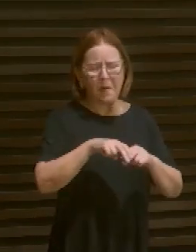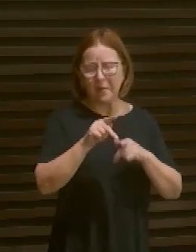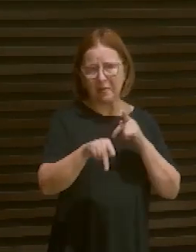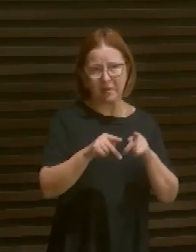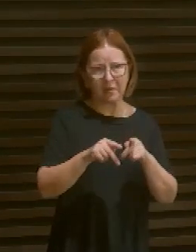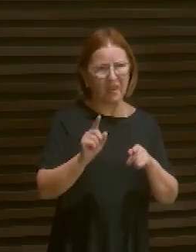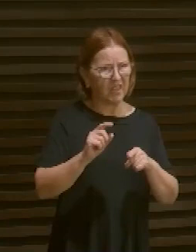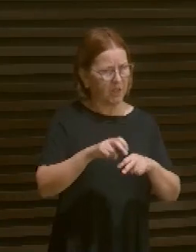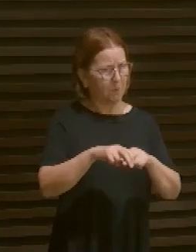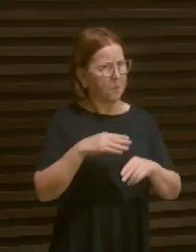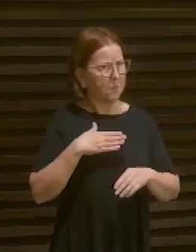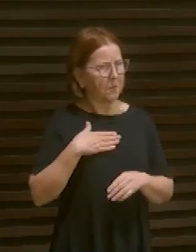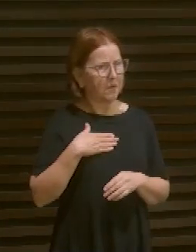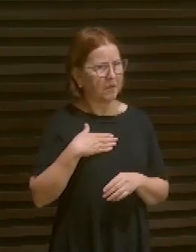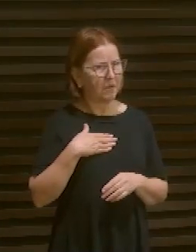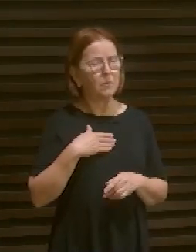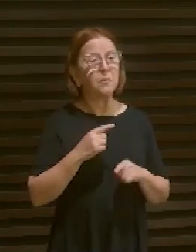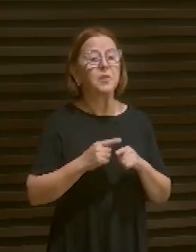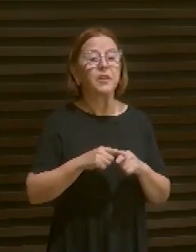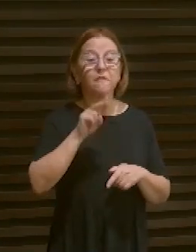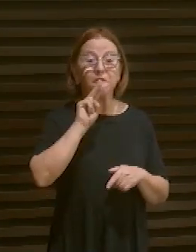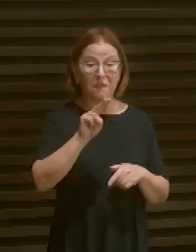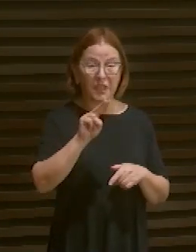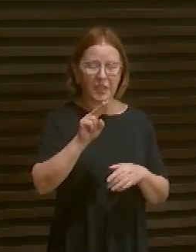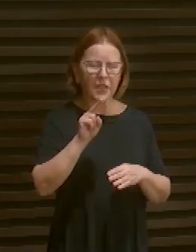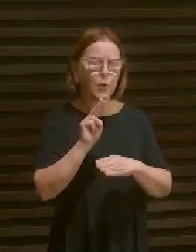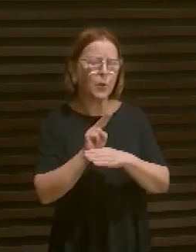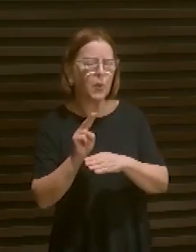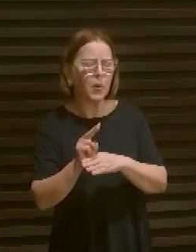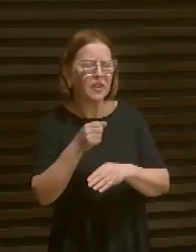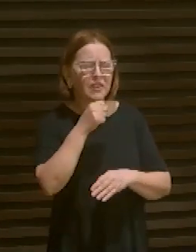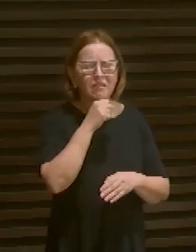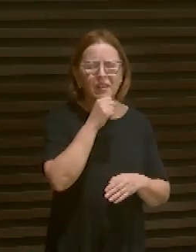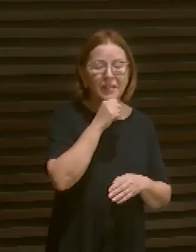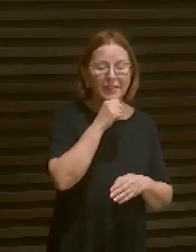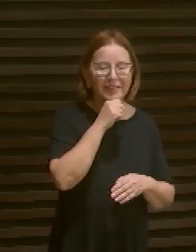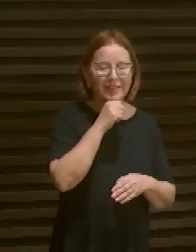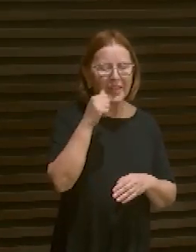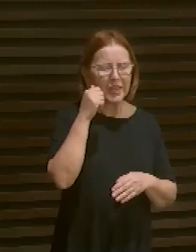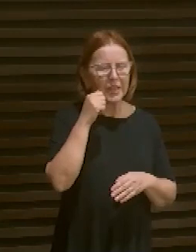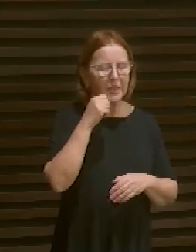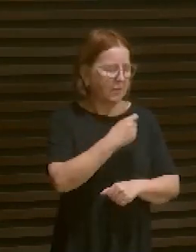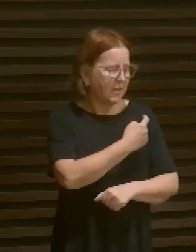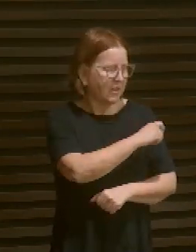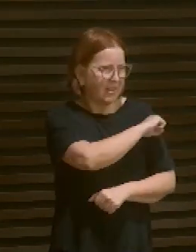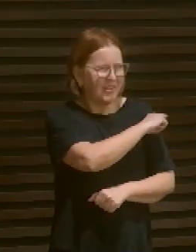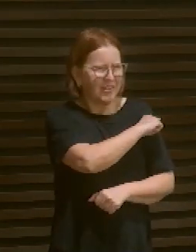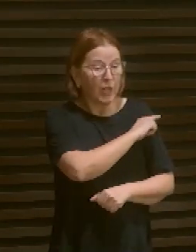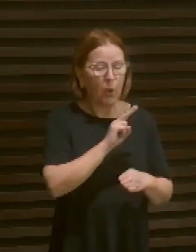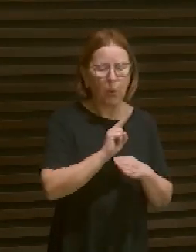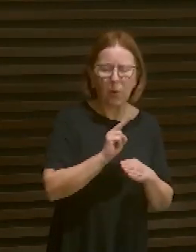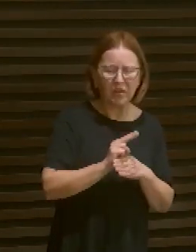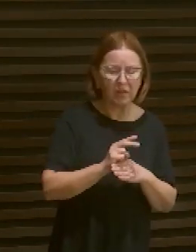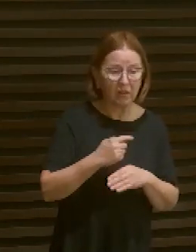minha causa, não. Estou vendo os velhinhos lá, doentes, como as enfermeiras cuidam. Que coisa impressionante, me